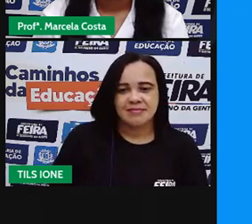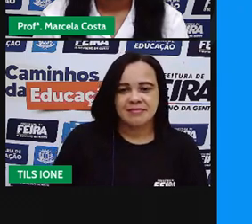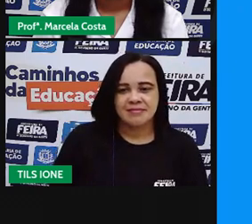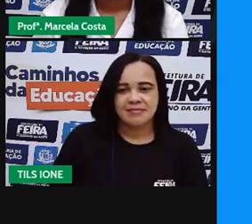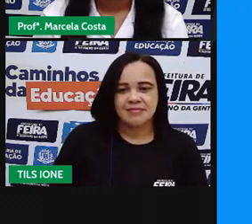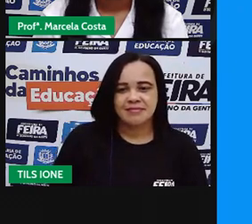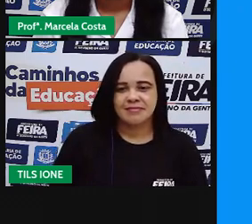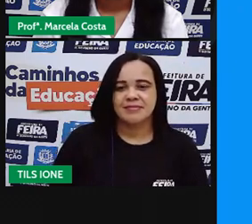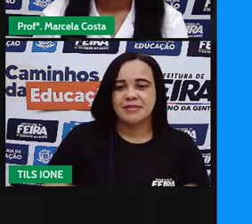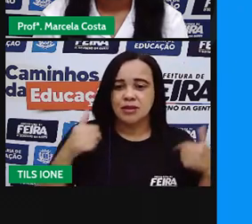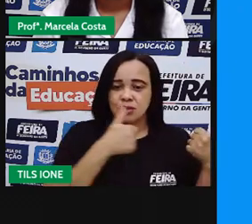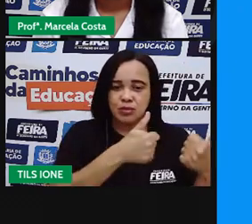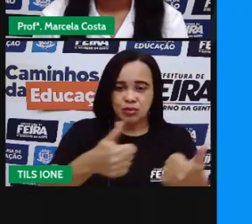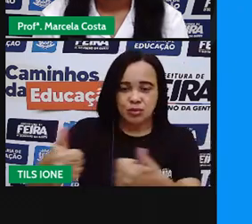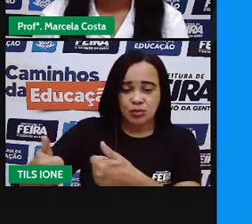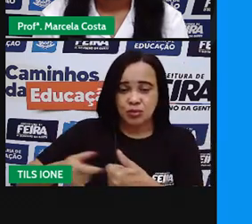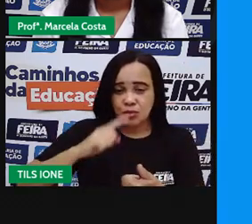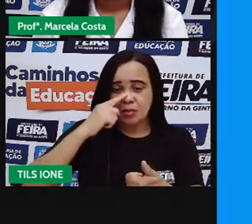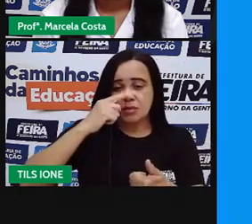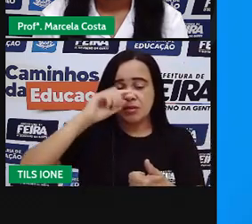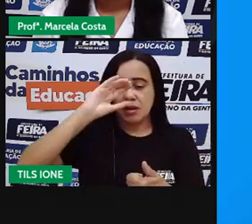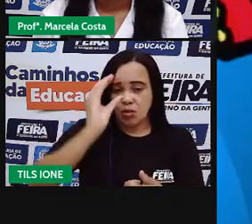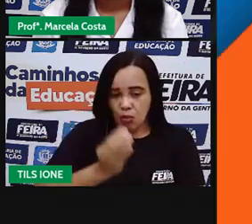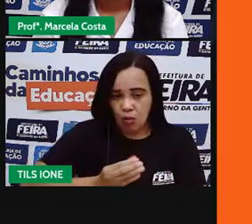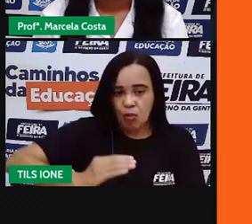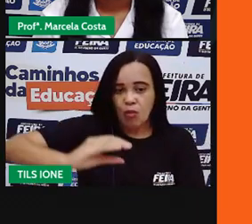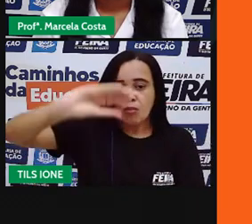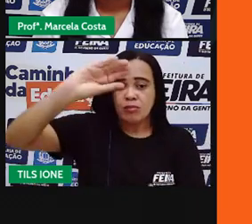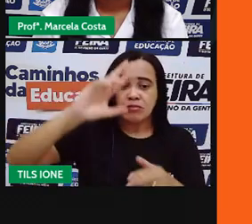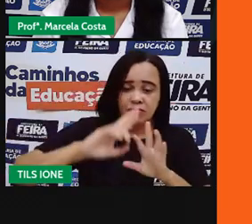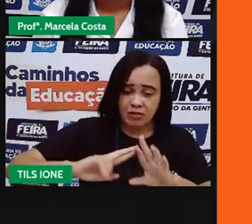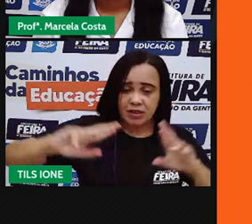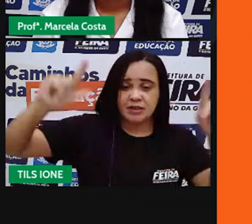Tudo bem ter um nariz diferente.